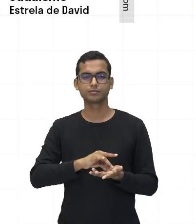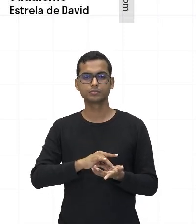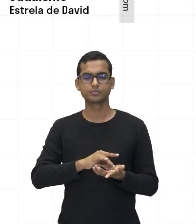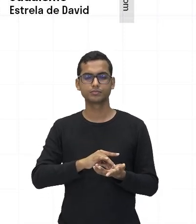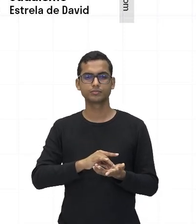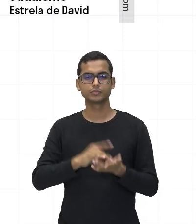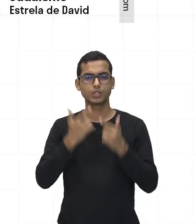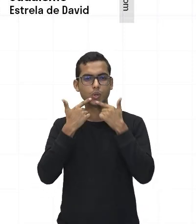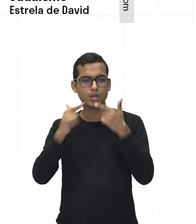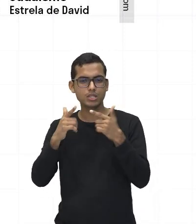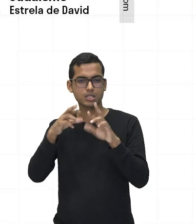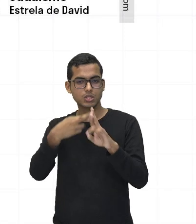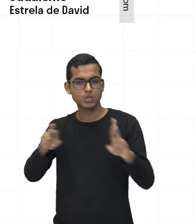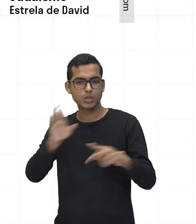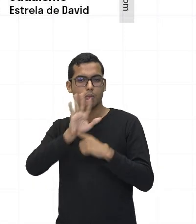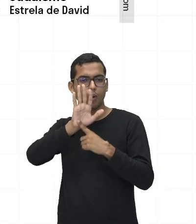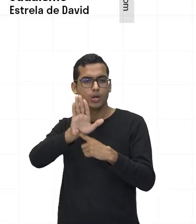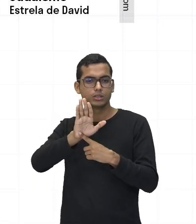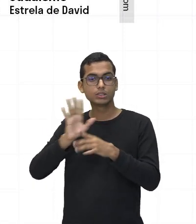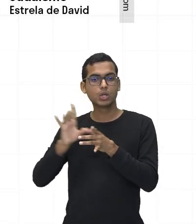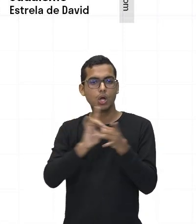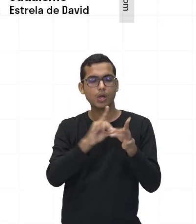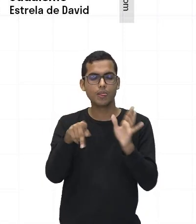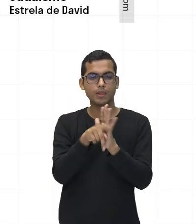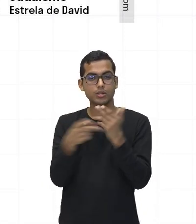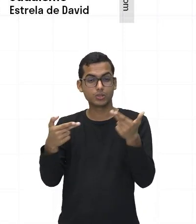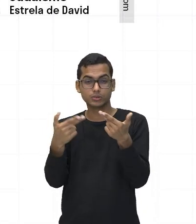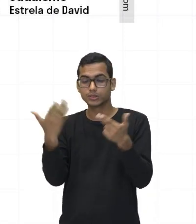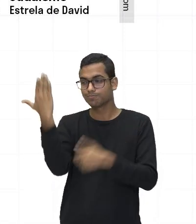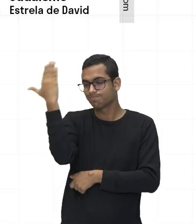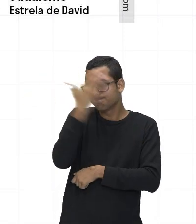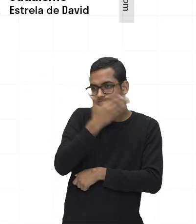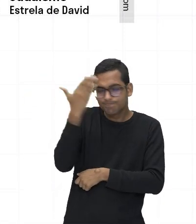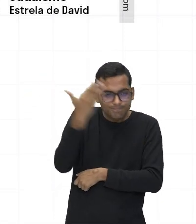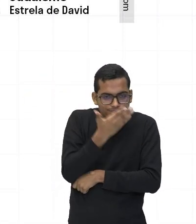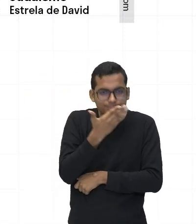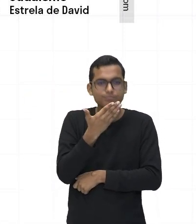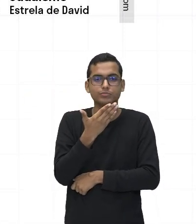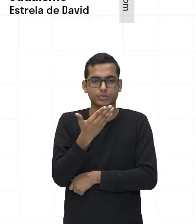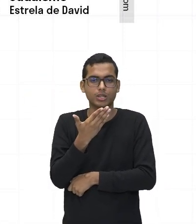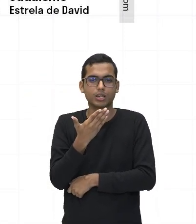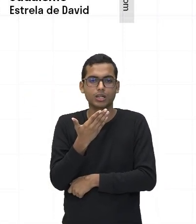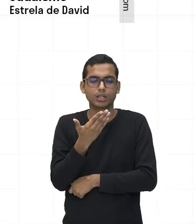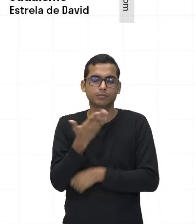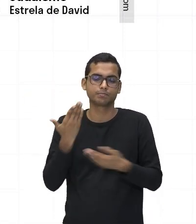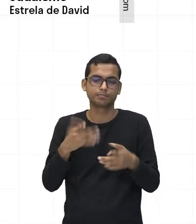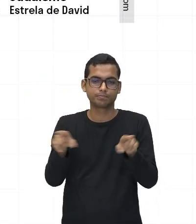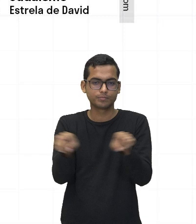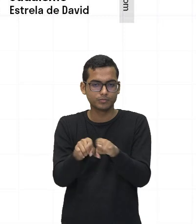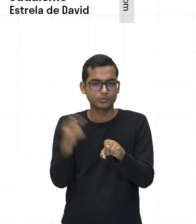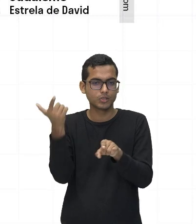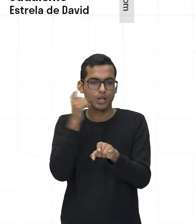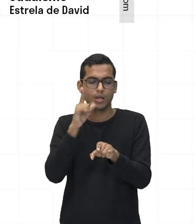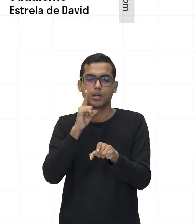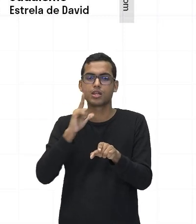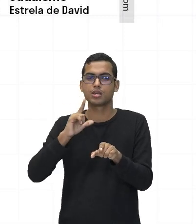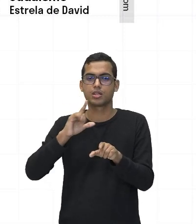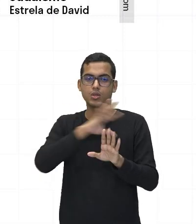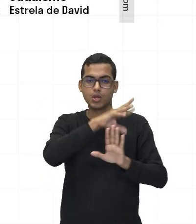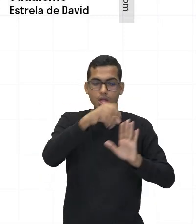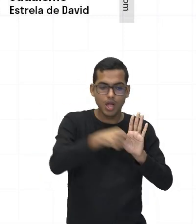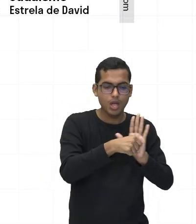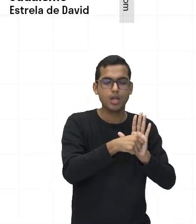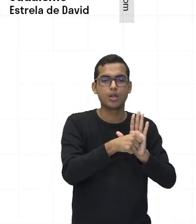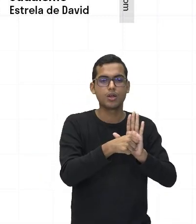de maneira que ele passe a fazer parte do nosso cotidiano por meio dos símbolos que